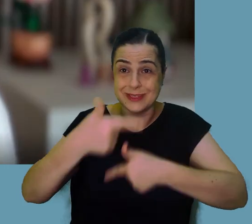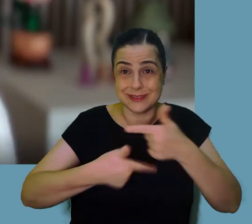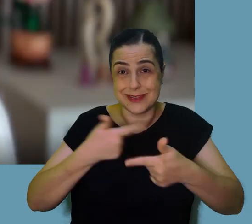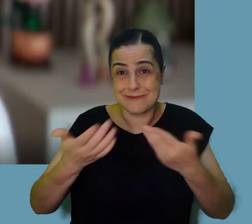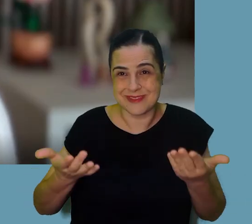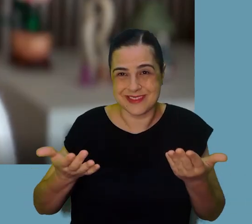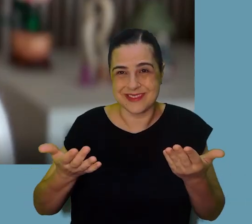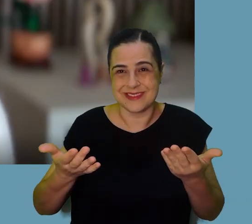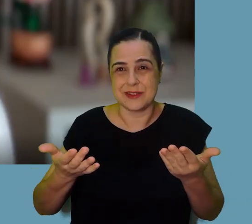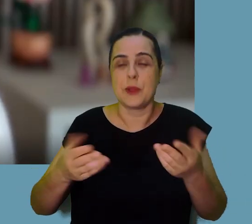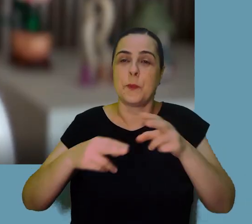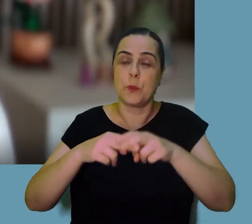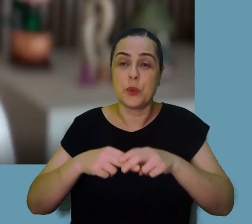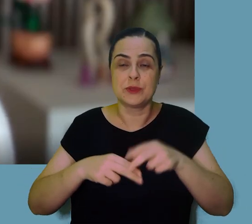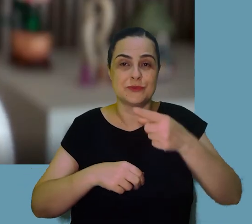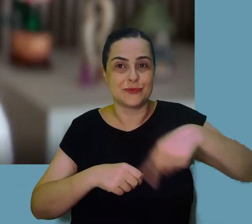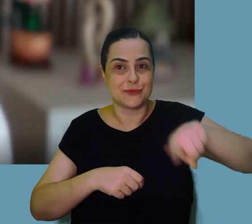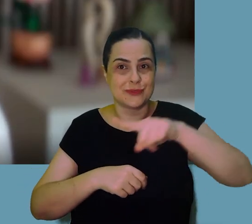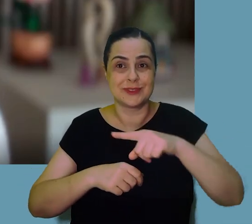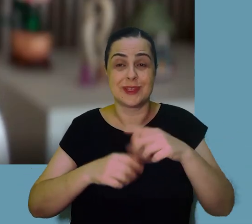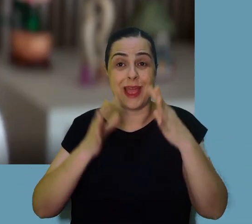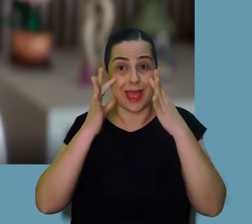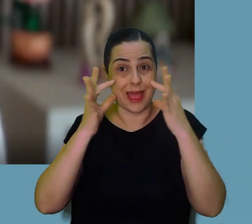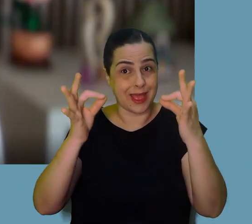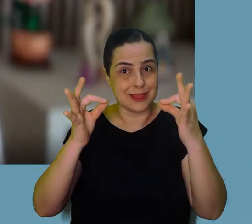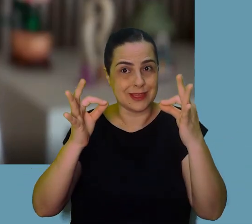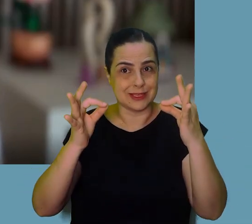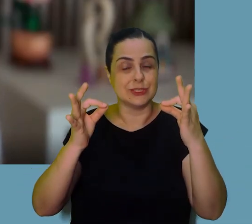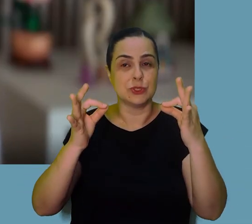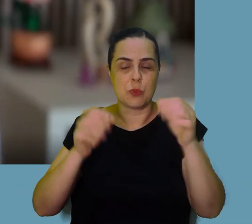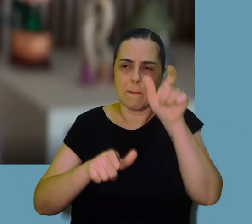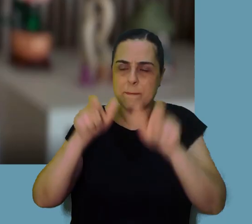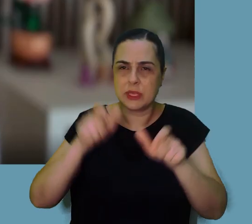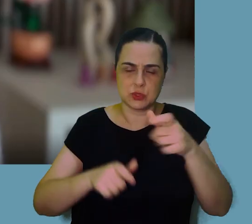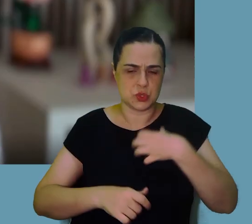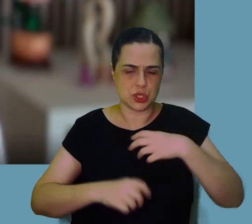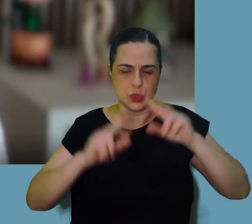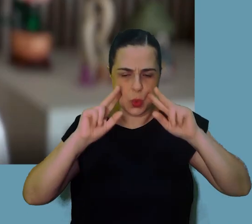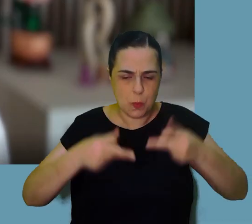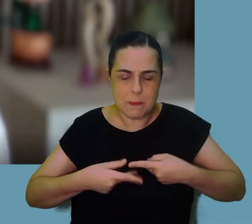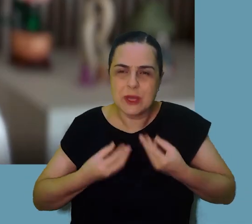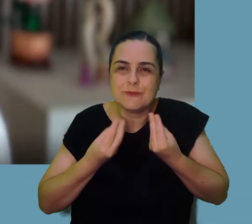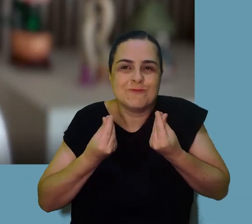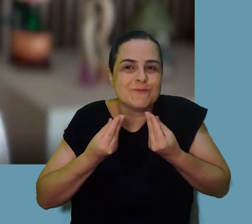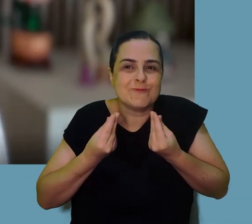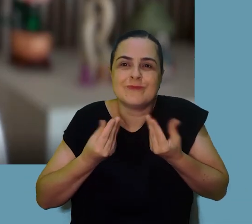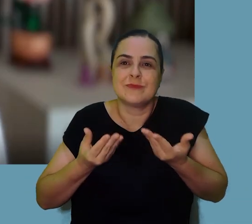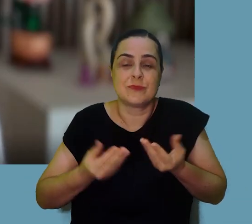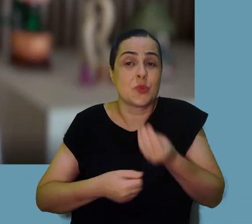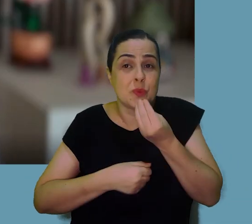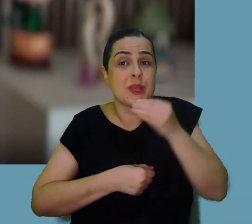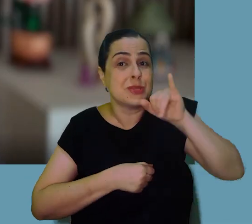grande chamada aqui é o quanto a gente não está olhando o humano dentro dessas nossas organizações, né, e aproveitando esse